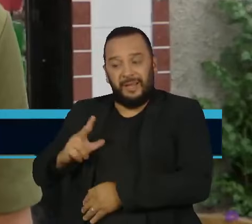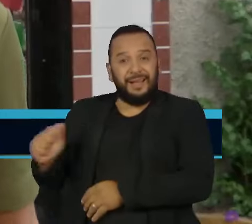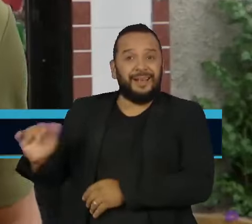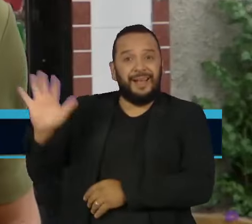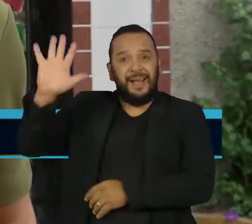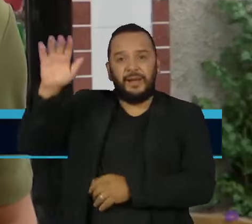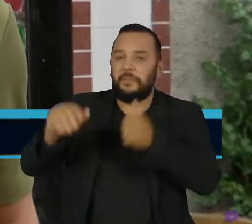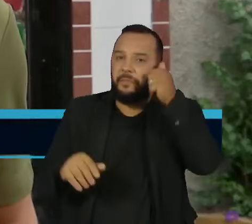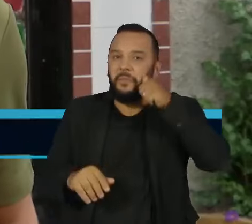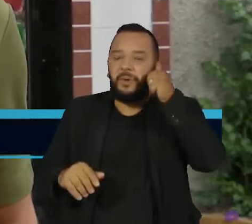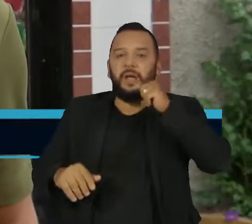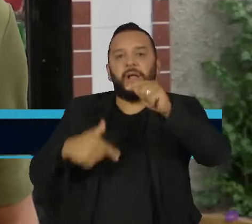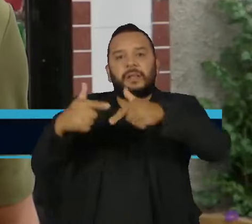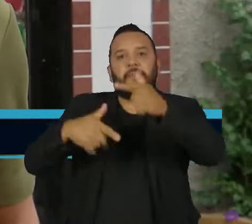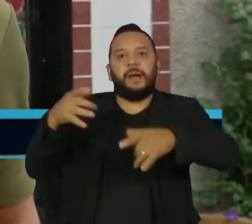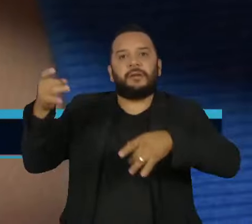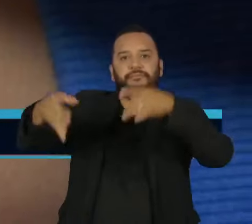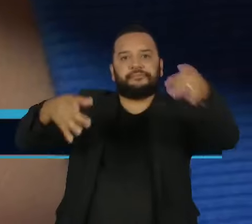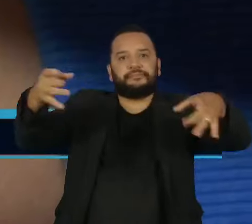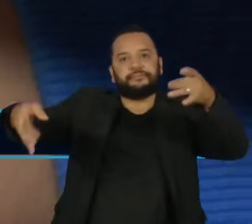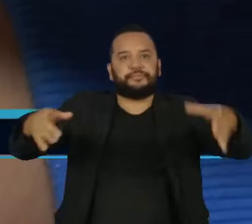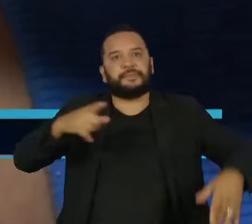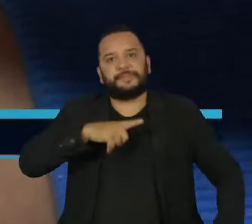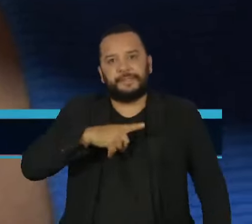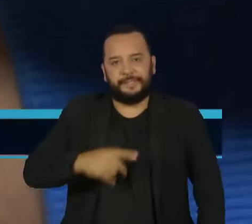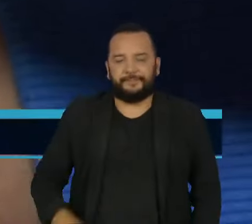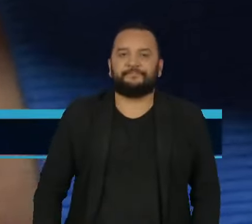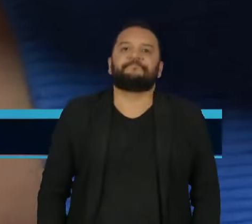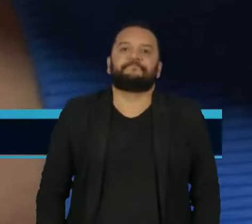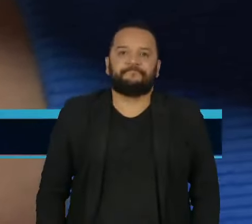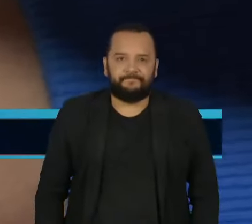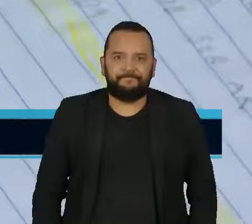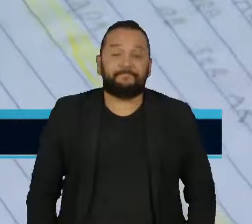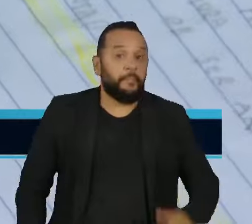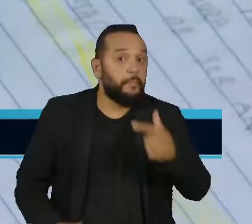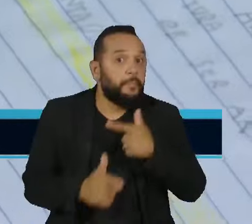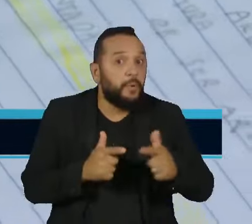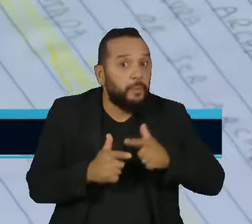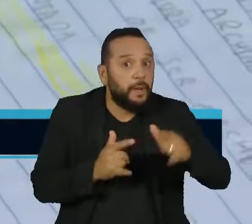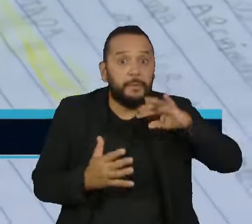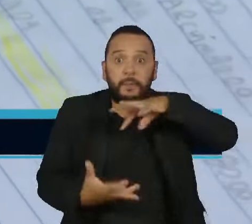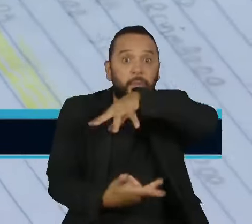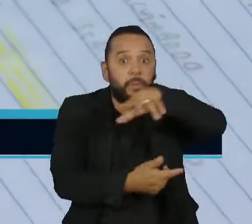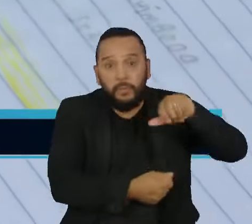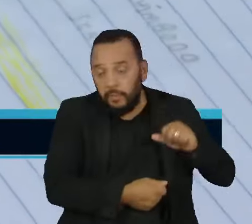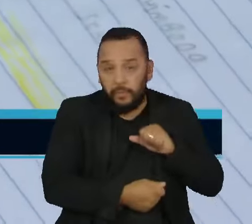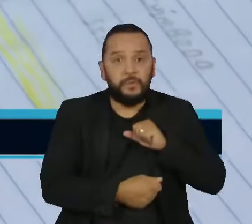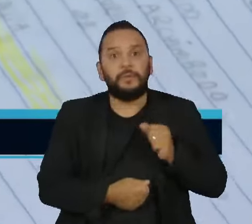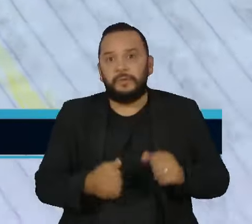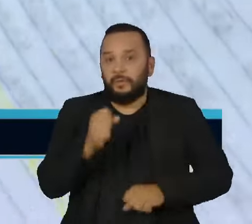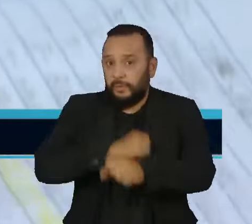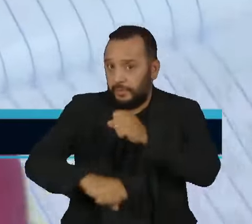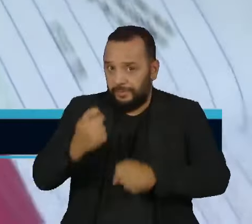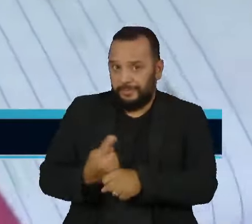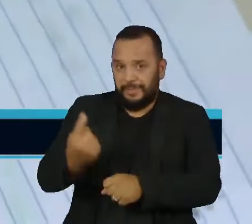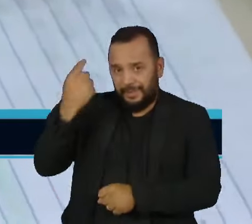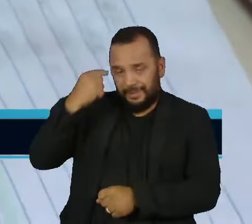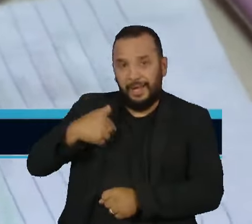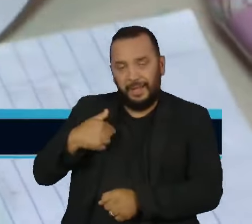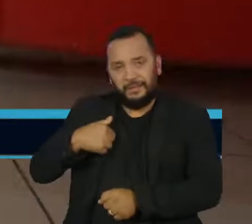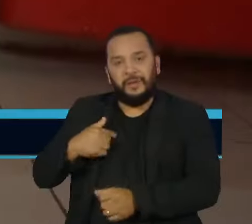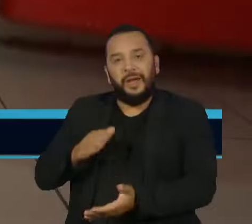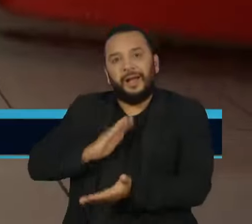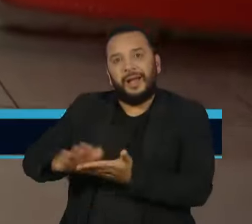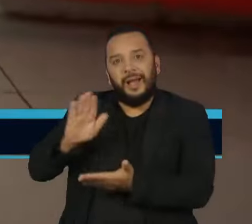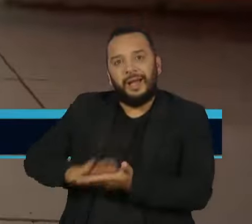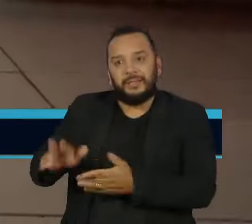mais mulheres do mercado de trabalho. Um problema mundial. Só no ano passado, os custos com os cuidados